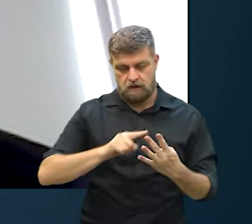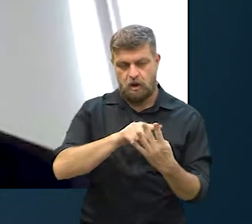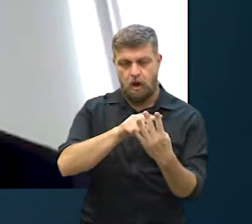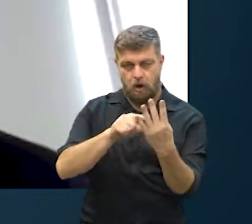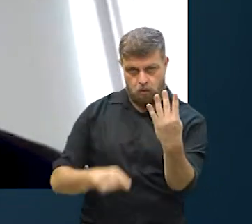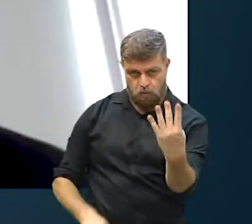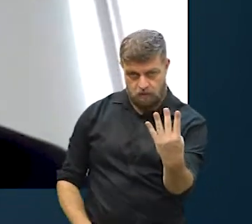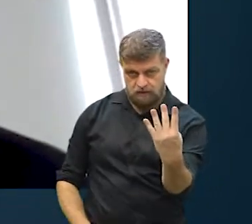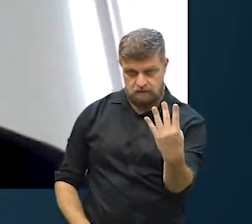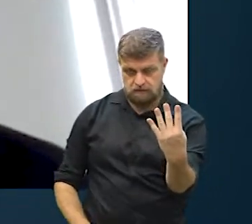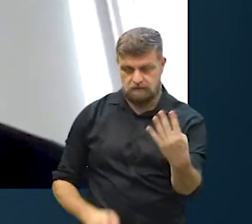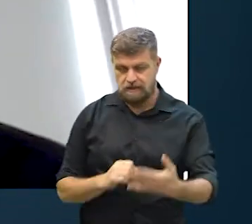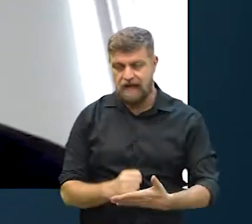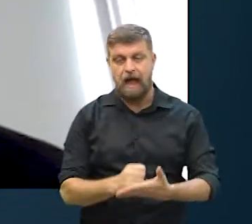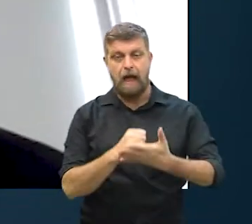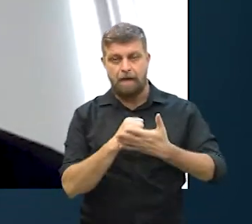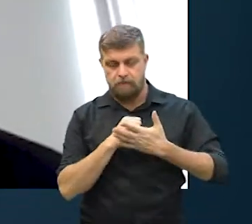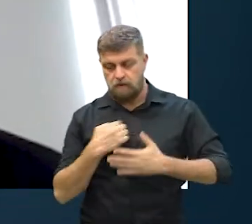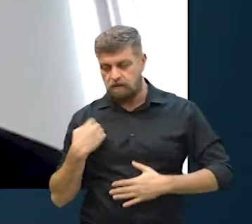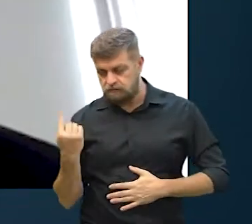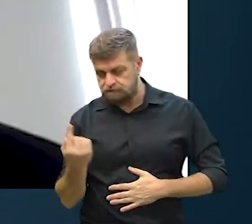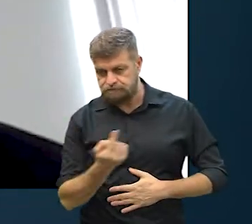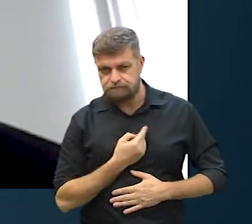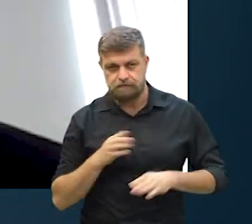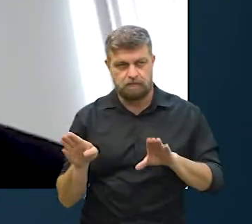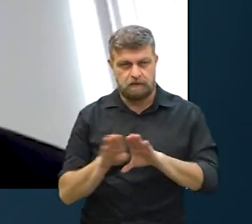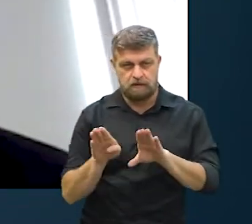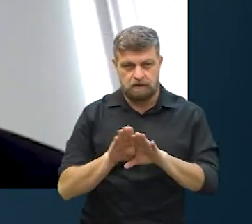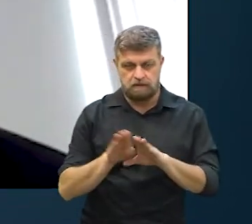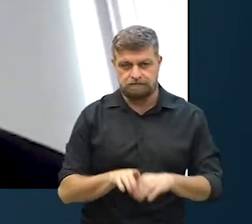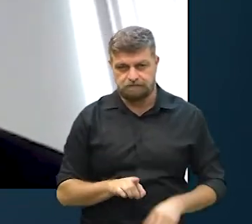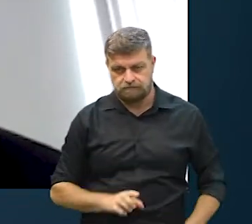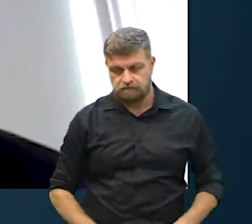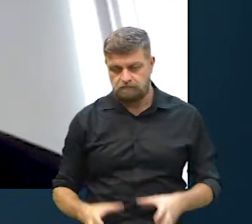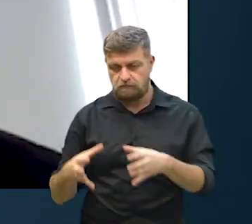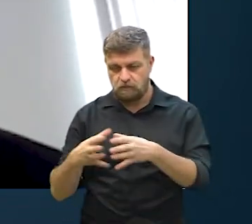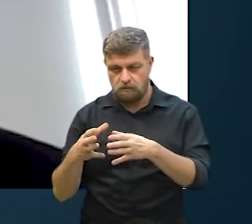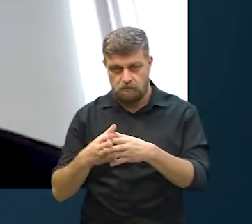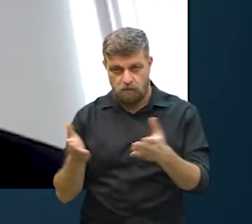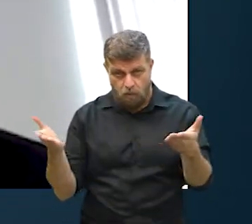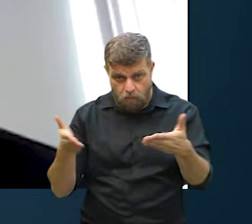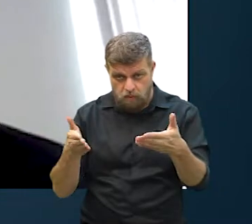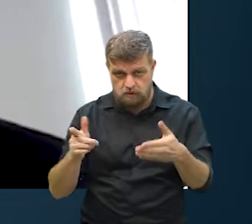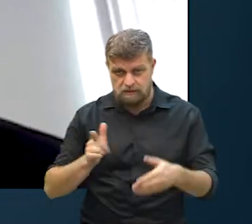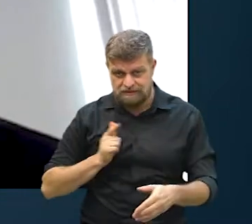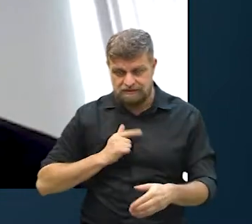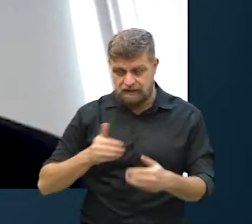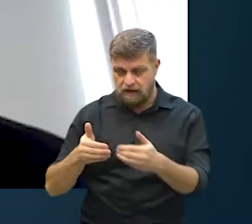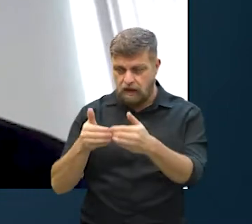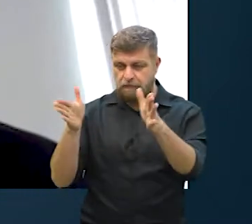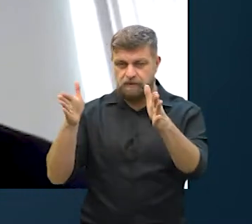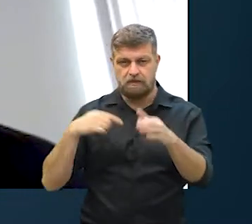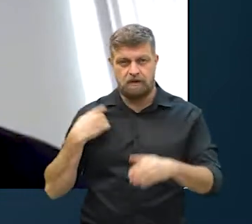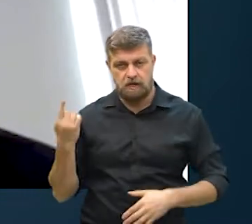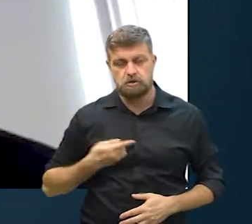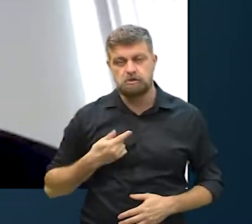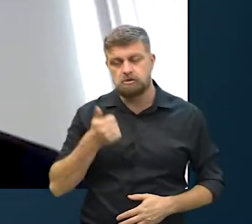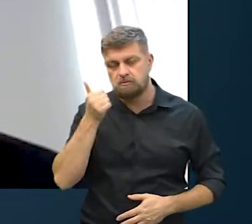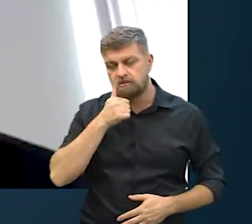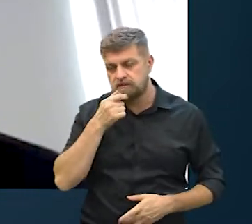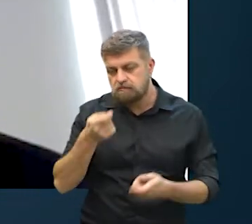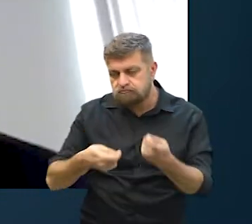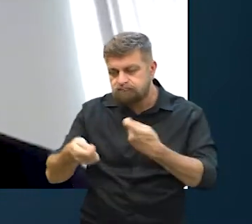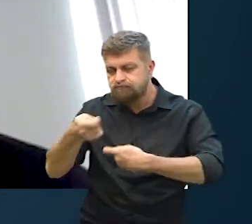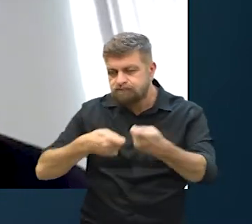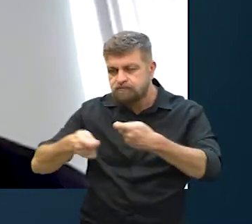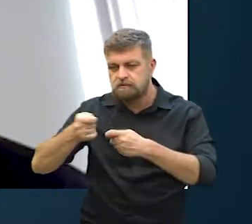foram eles 4 que entraram para ajudar a gente. E o pessoal da Uniangels hoje continua abrindo várias portas para a